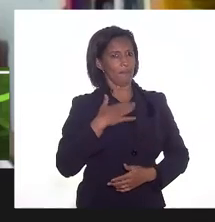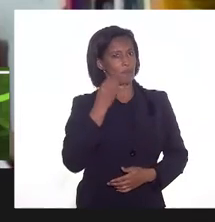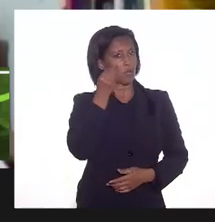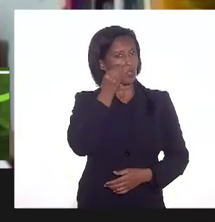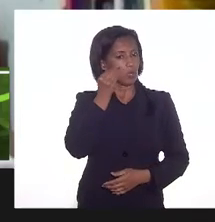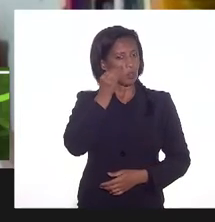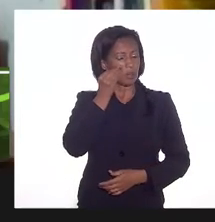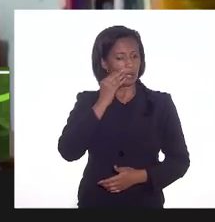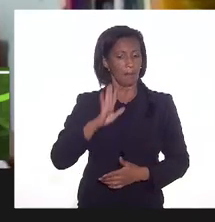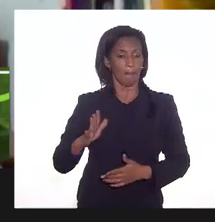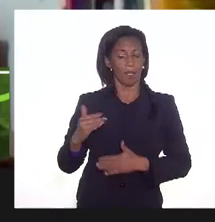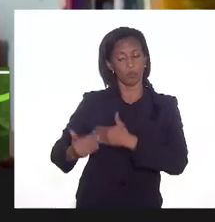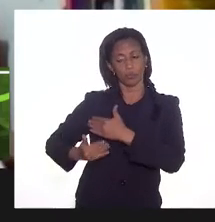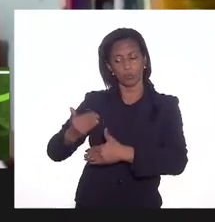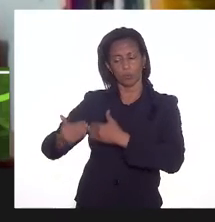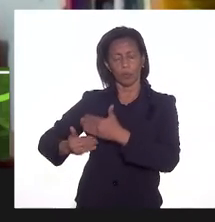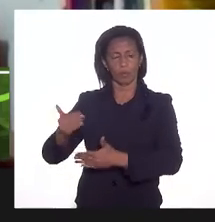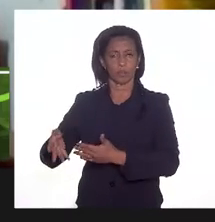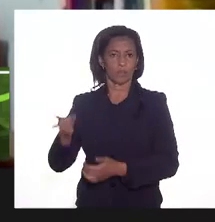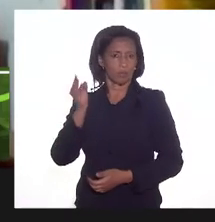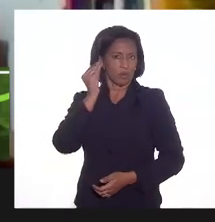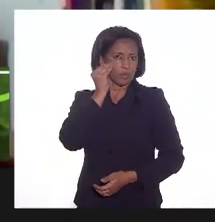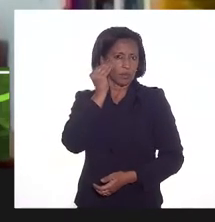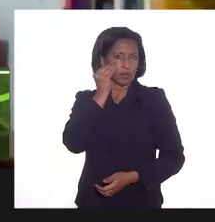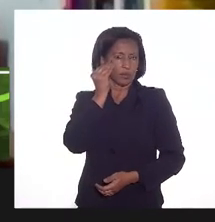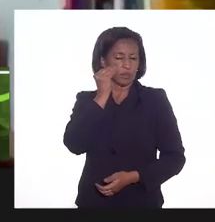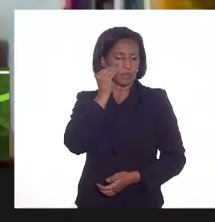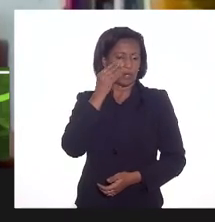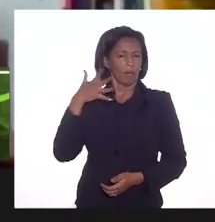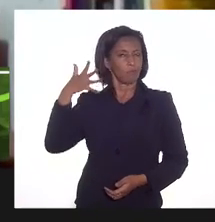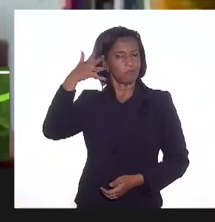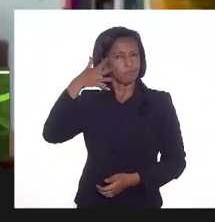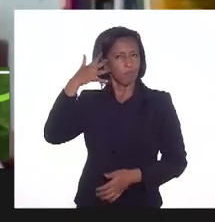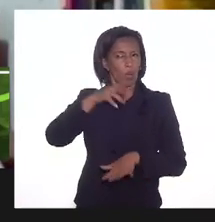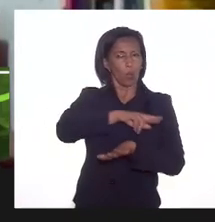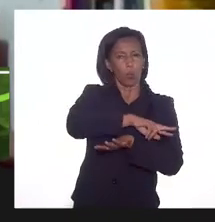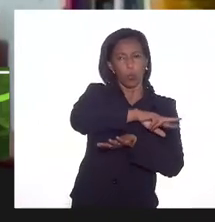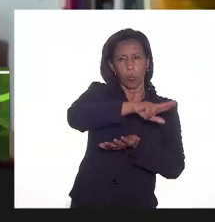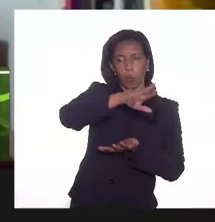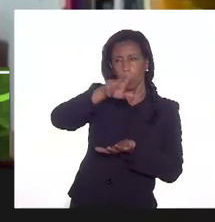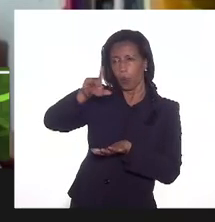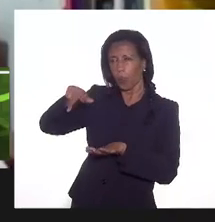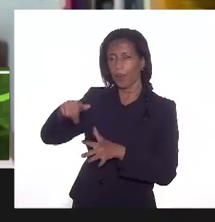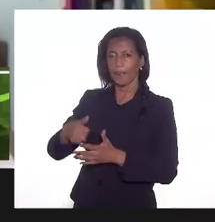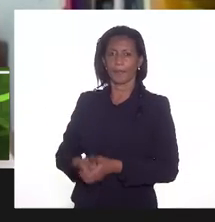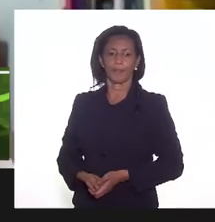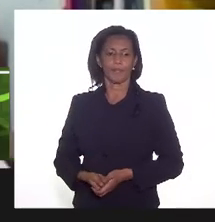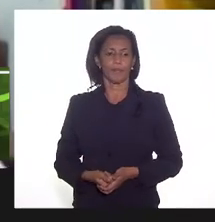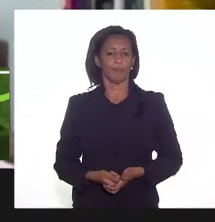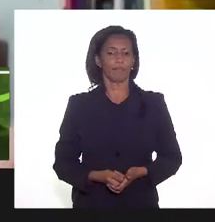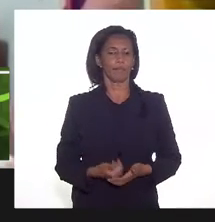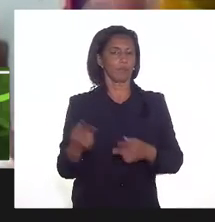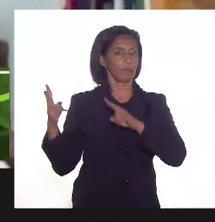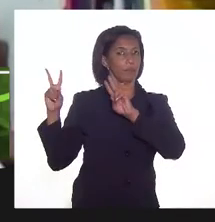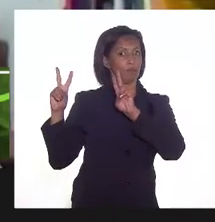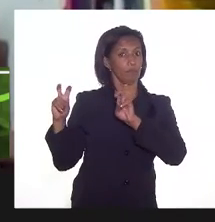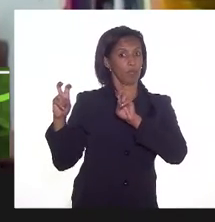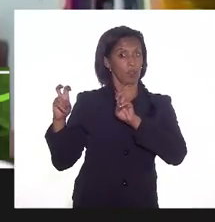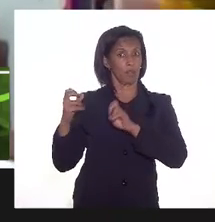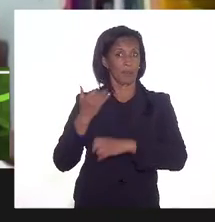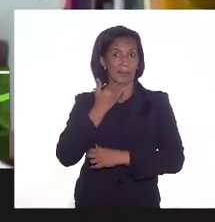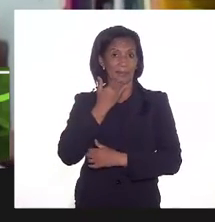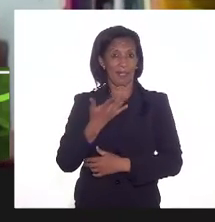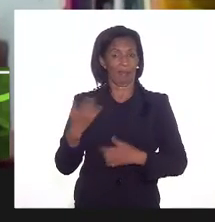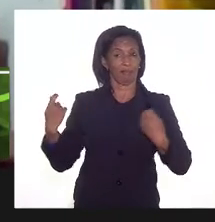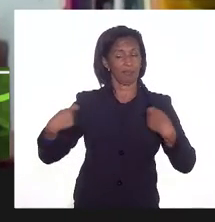mas dos processos que a gente assistiu das Conferências Nacionais de Cultura sobre a demanda